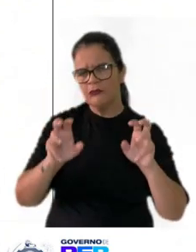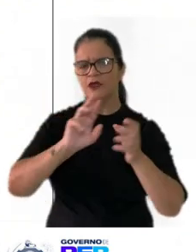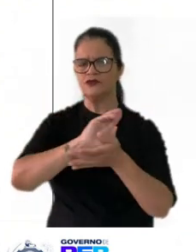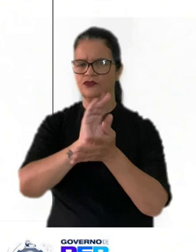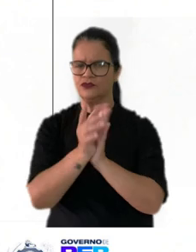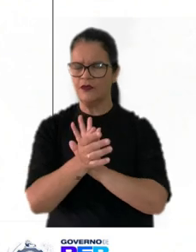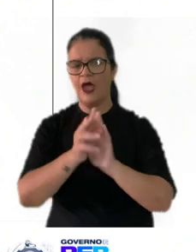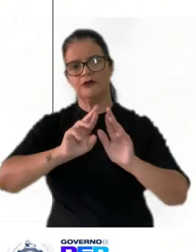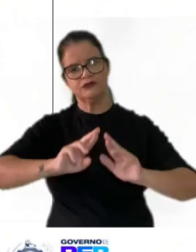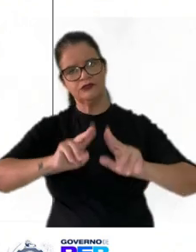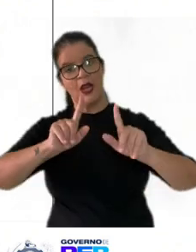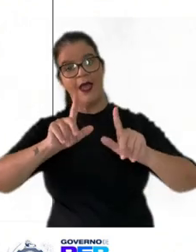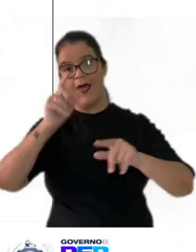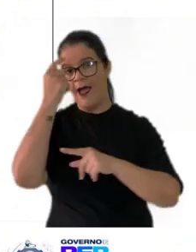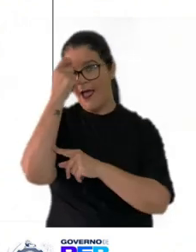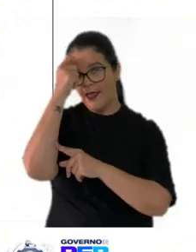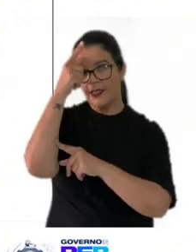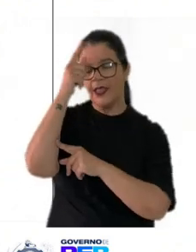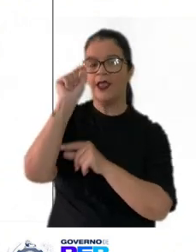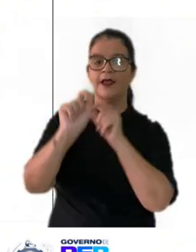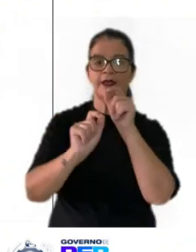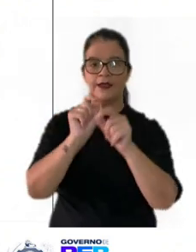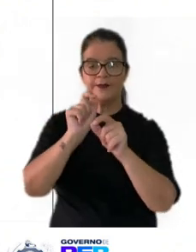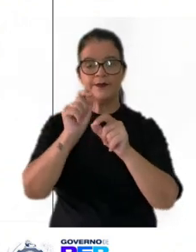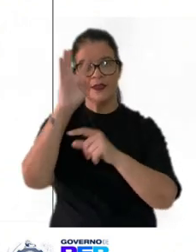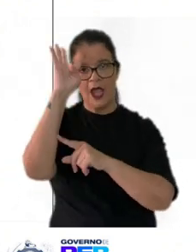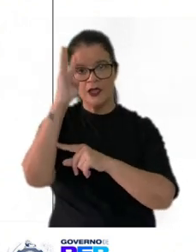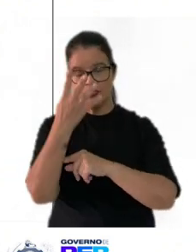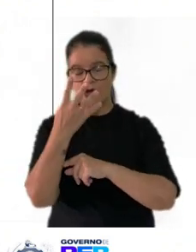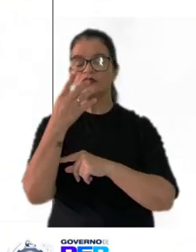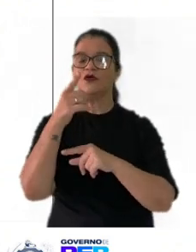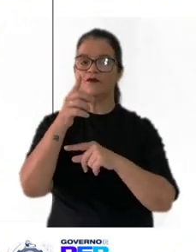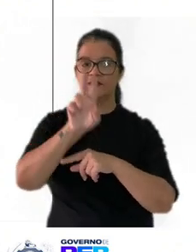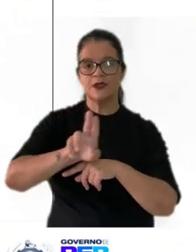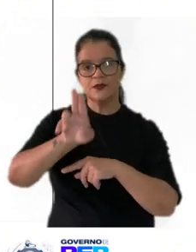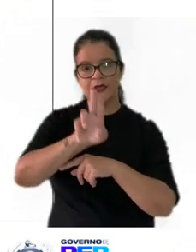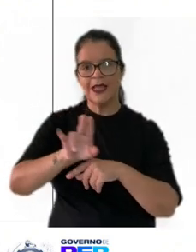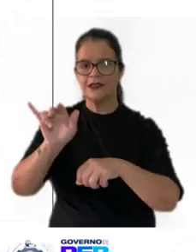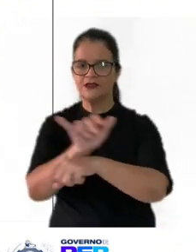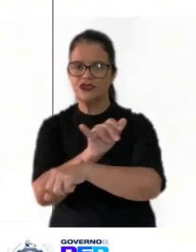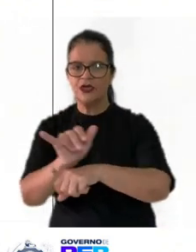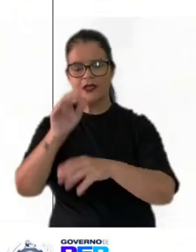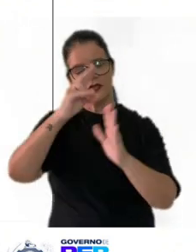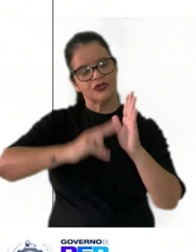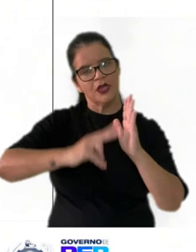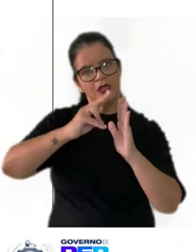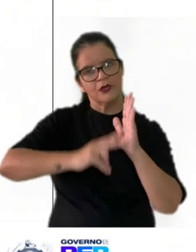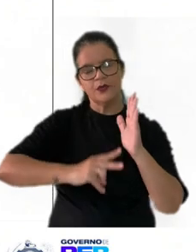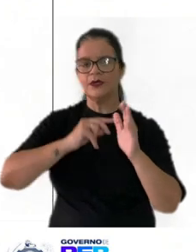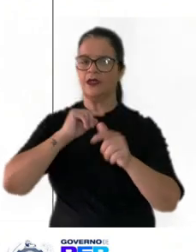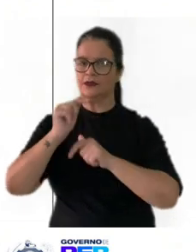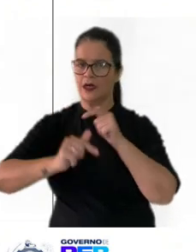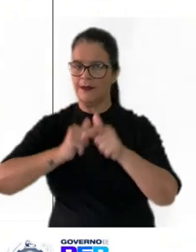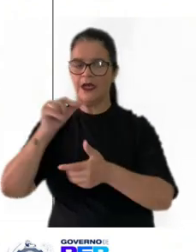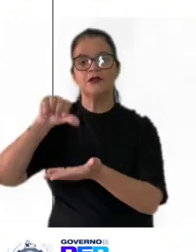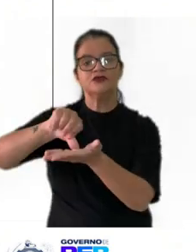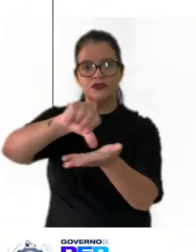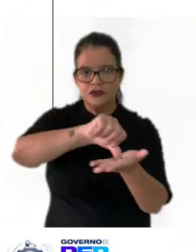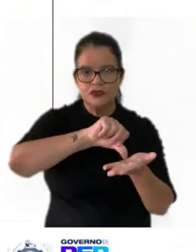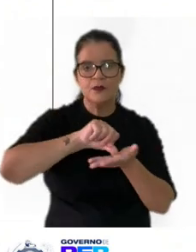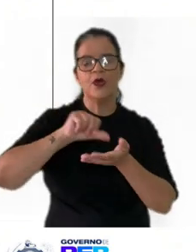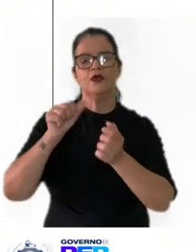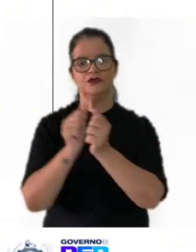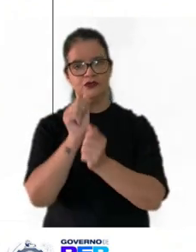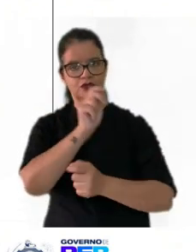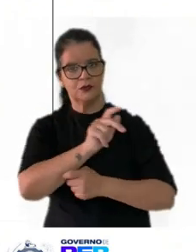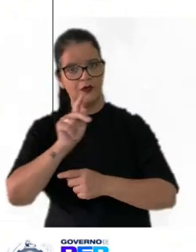então a ideia é que na resolução você utilizar essas estratégias de leitura tão trabalhadas nos polos aí com seus professores